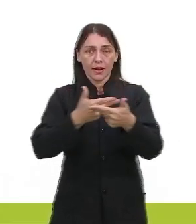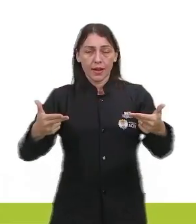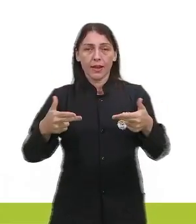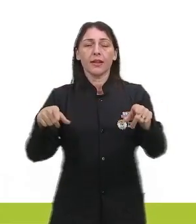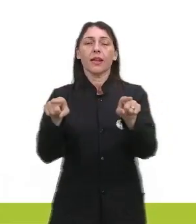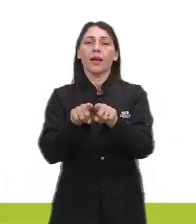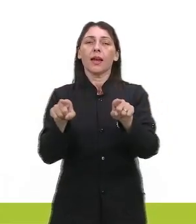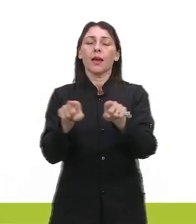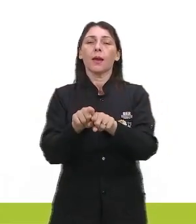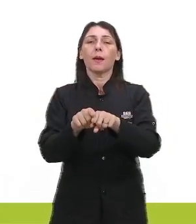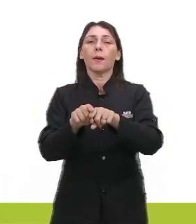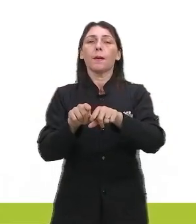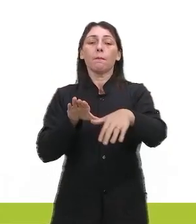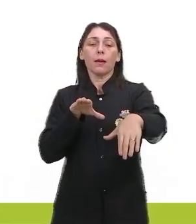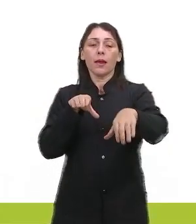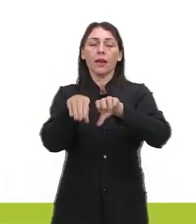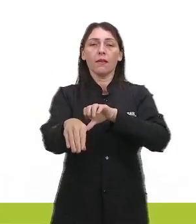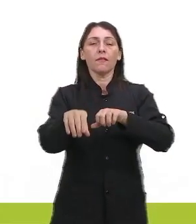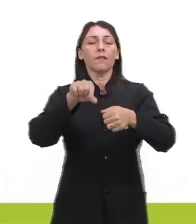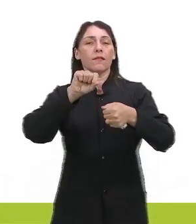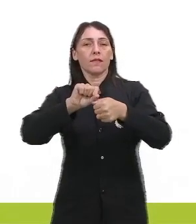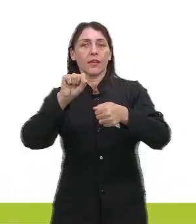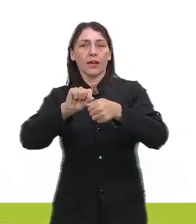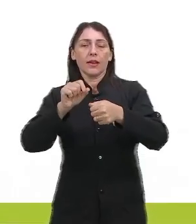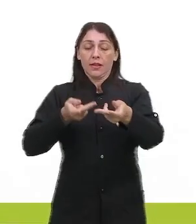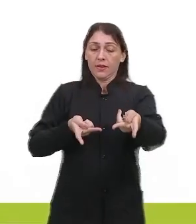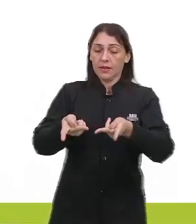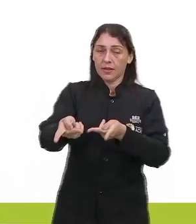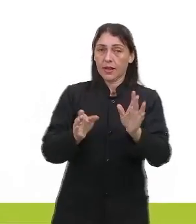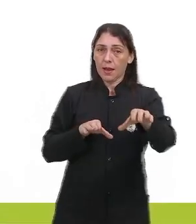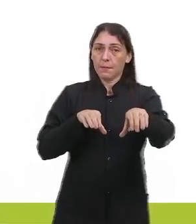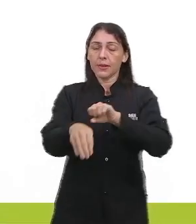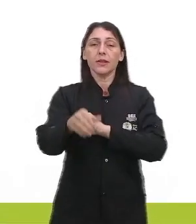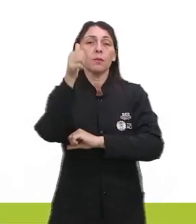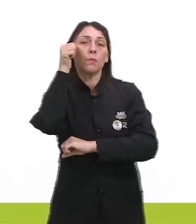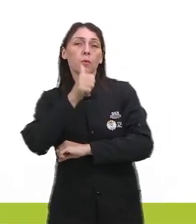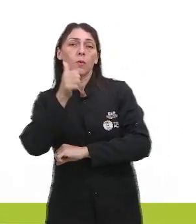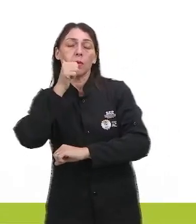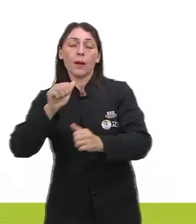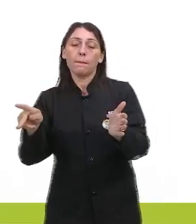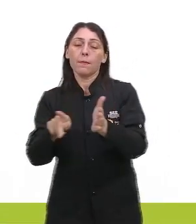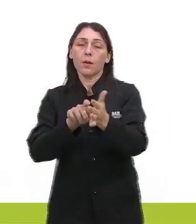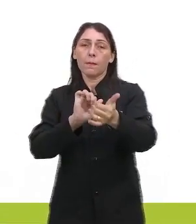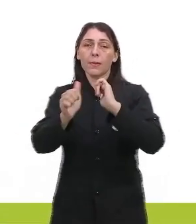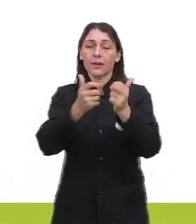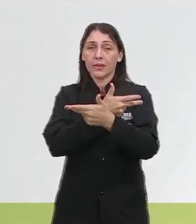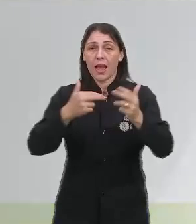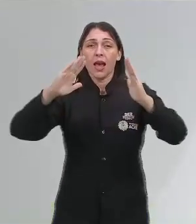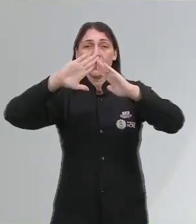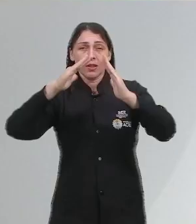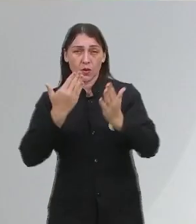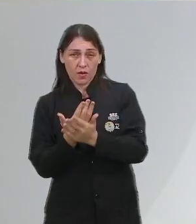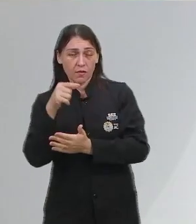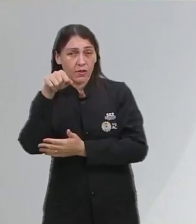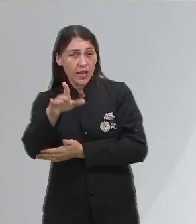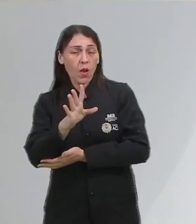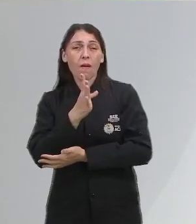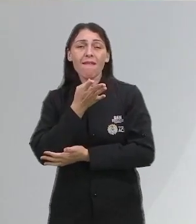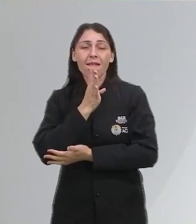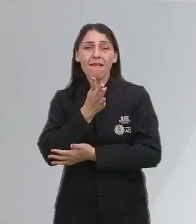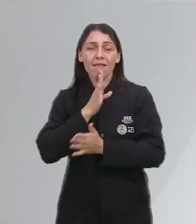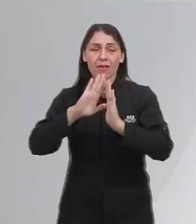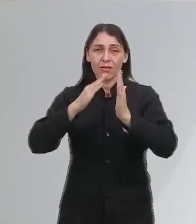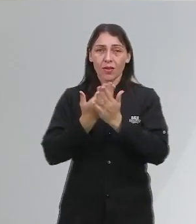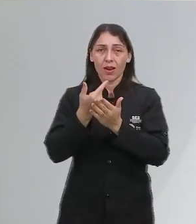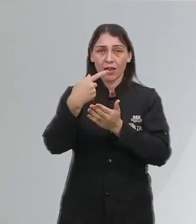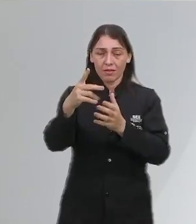de capacitação, desenvolvendo programas que capacitem mulheres para o esporte. As escolinhas, você provavelmente conhece uma escolinha aí no